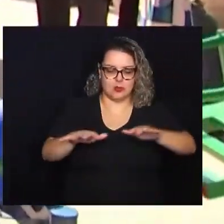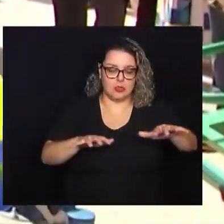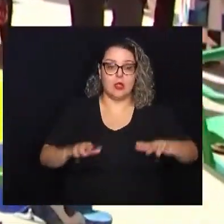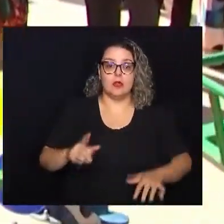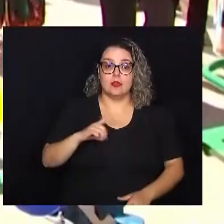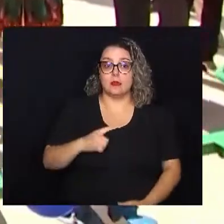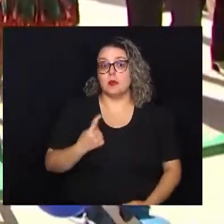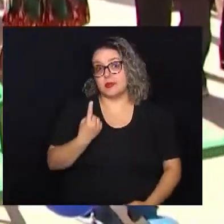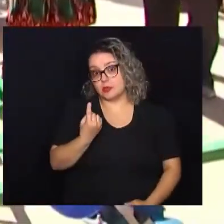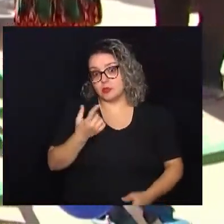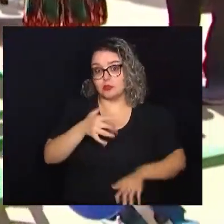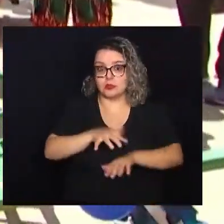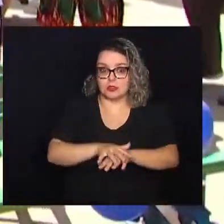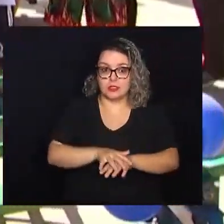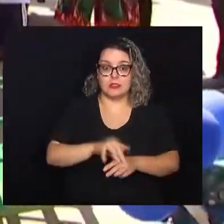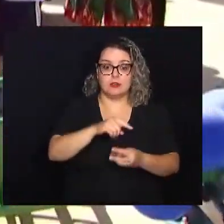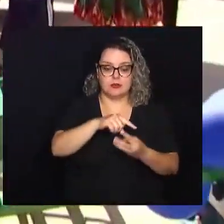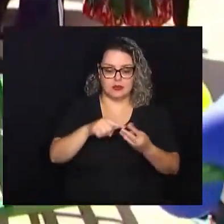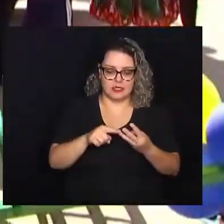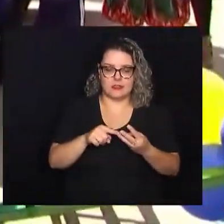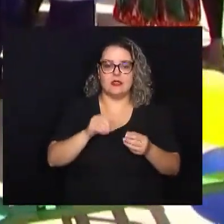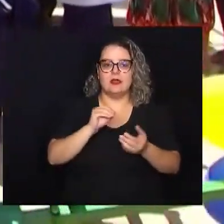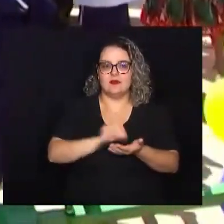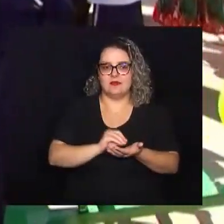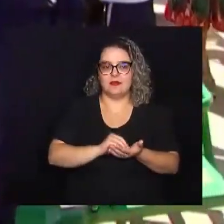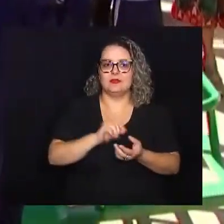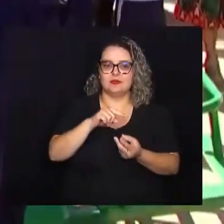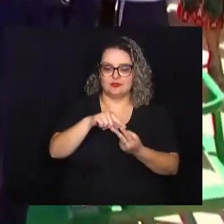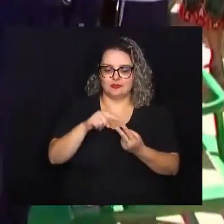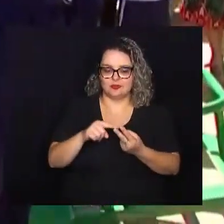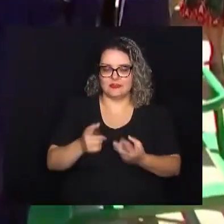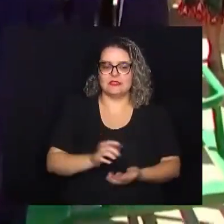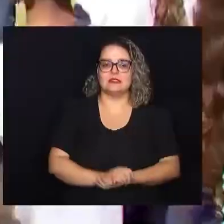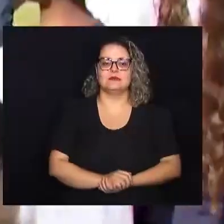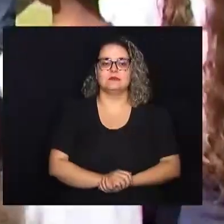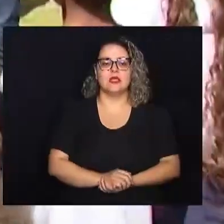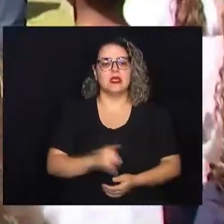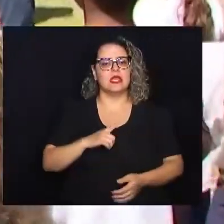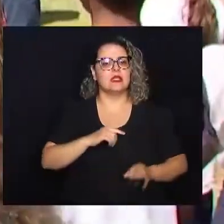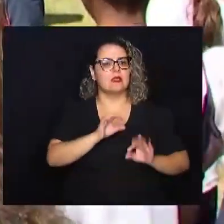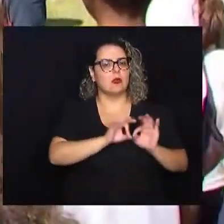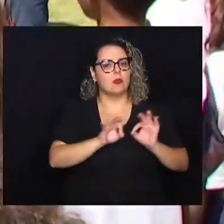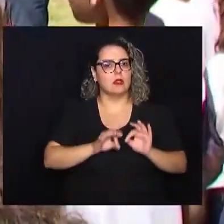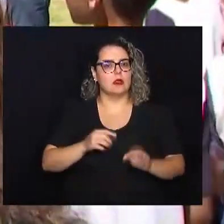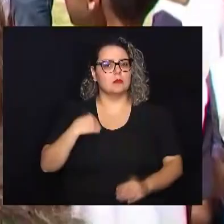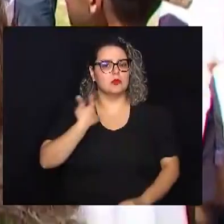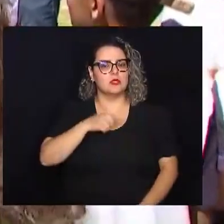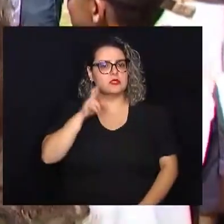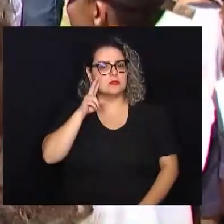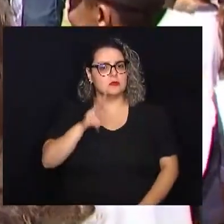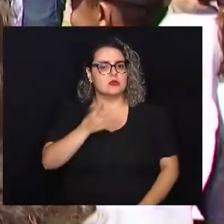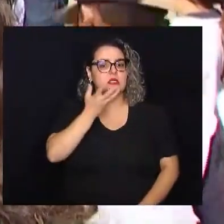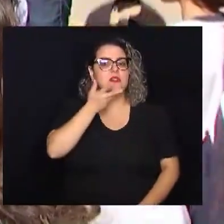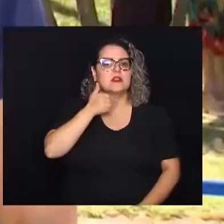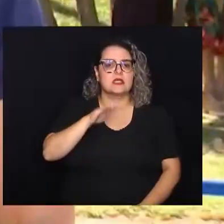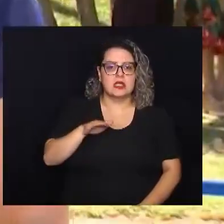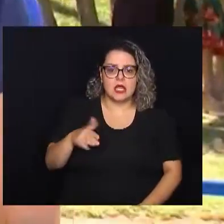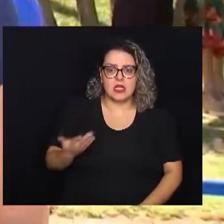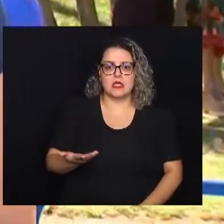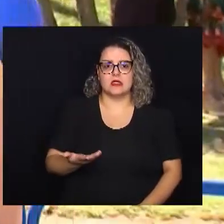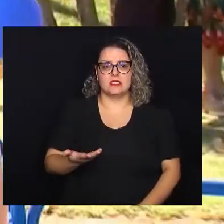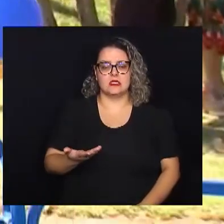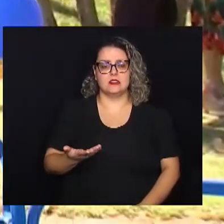inclusivo então a gente já foi para três regiões faltam outras duas e também tem algum plano aqui a gente vê que tem crianças né da